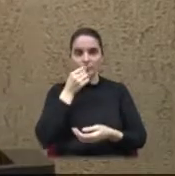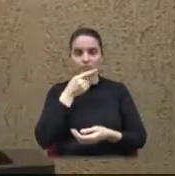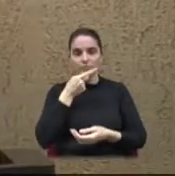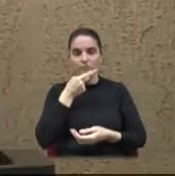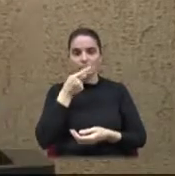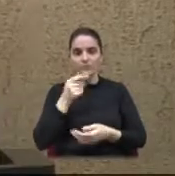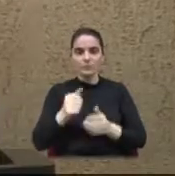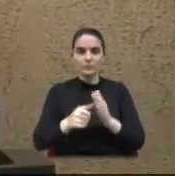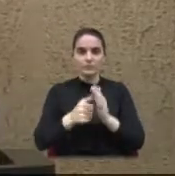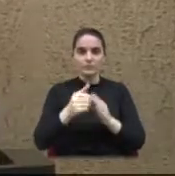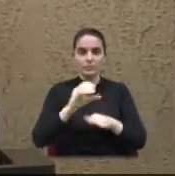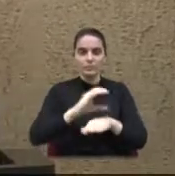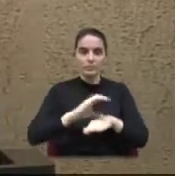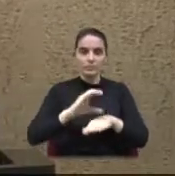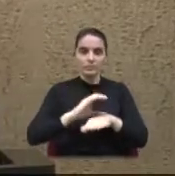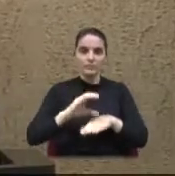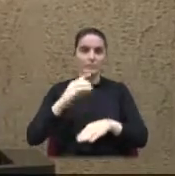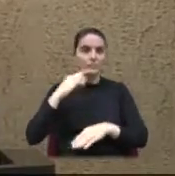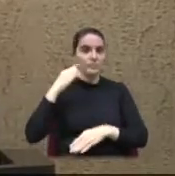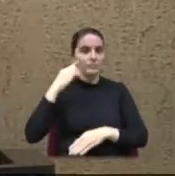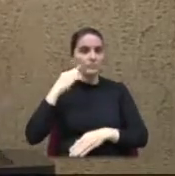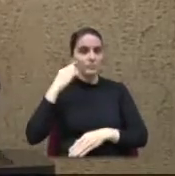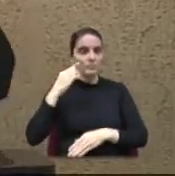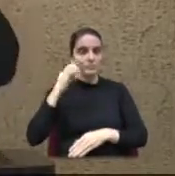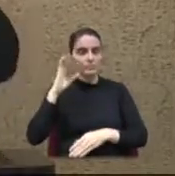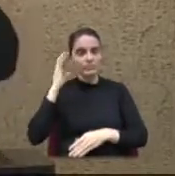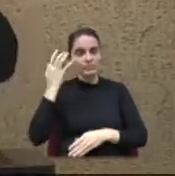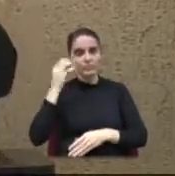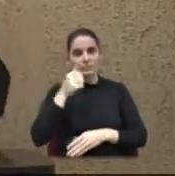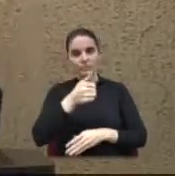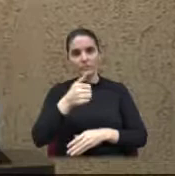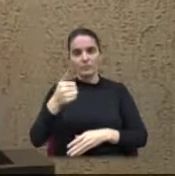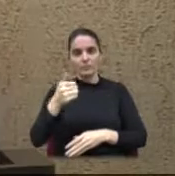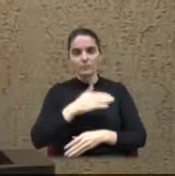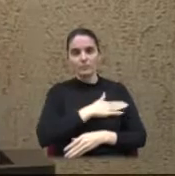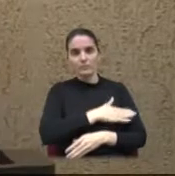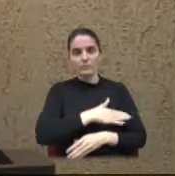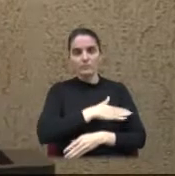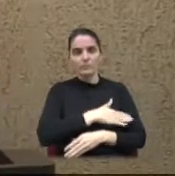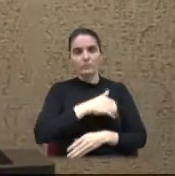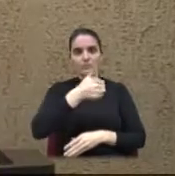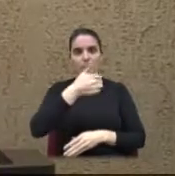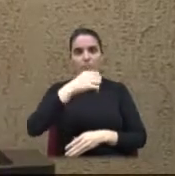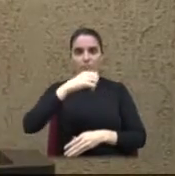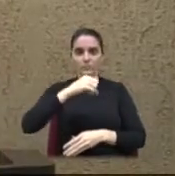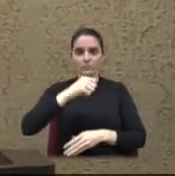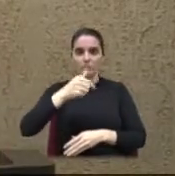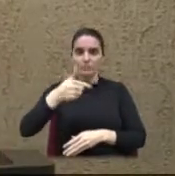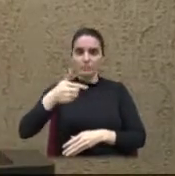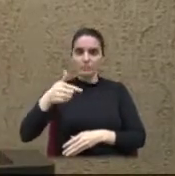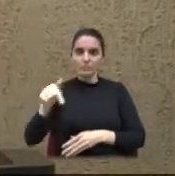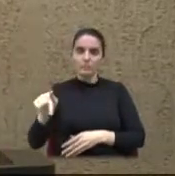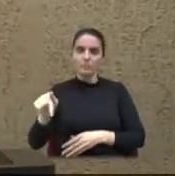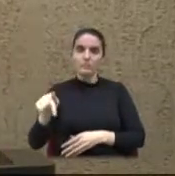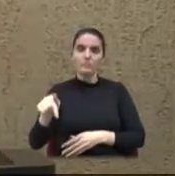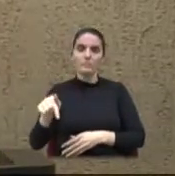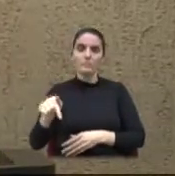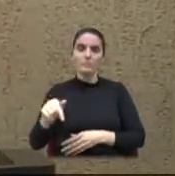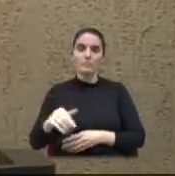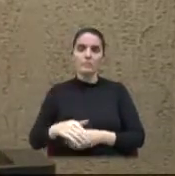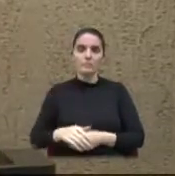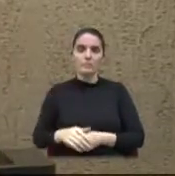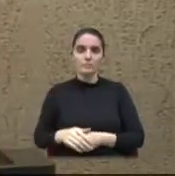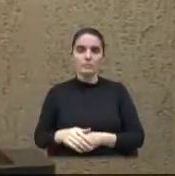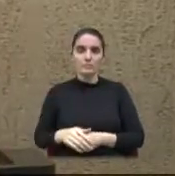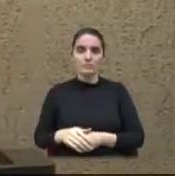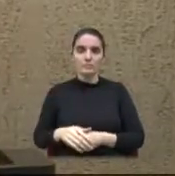de direito, que ocorreu no dia 11 de agosto de 1927, pelo então imperador